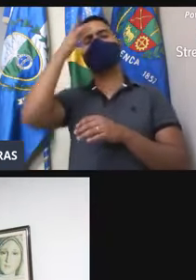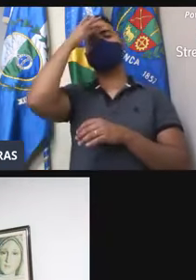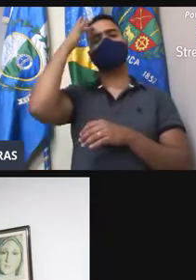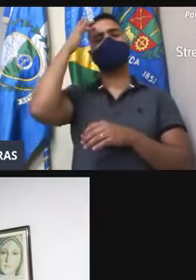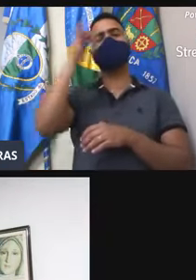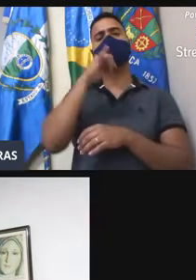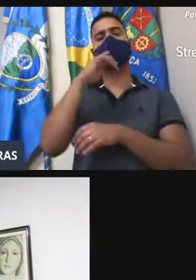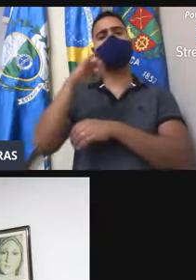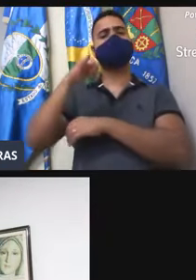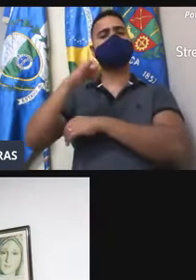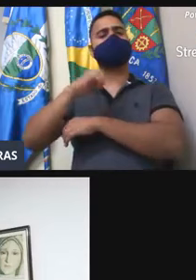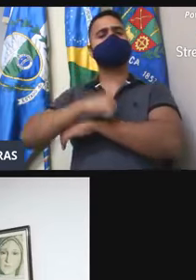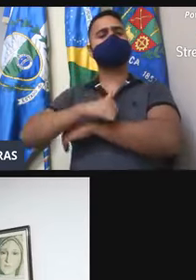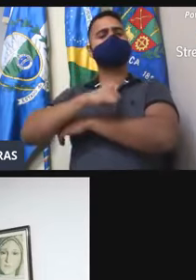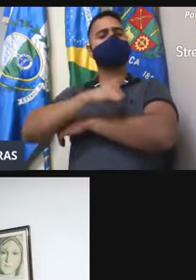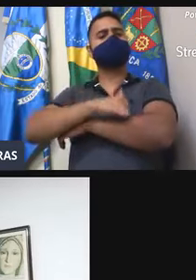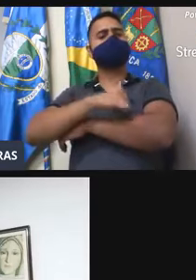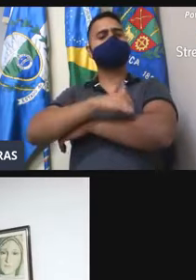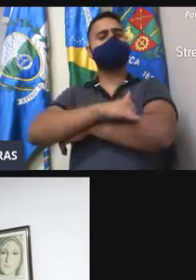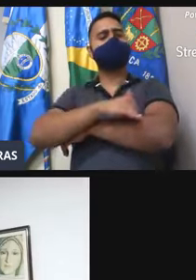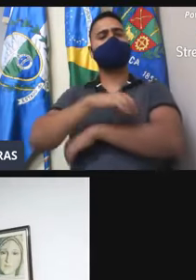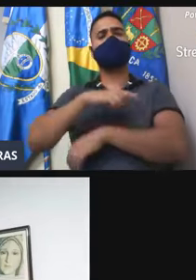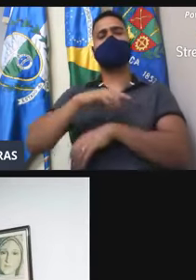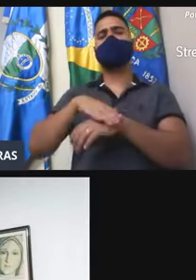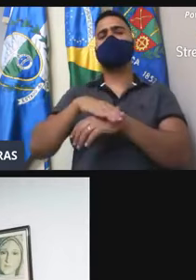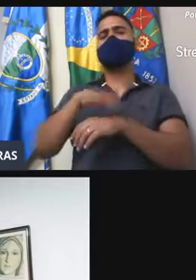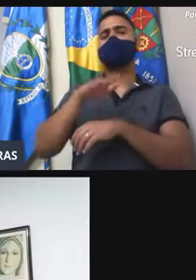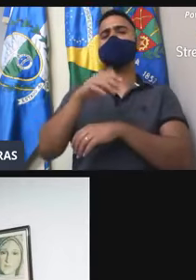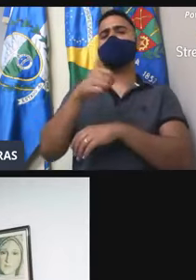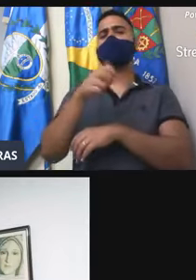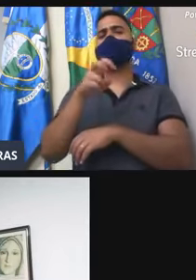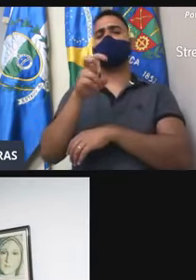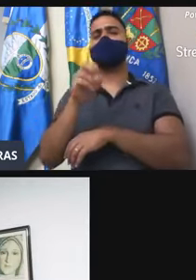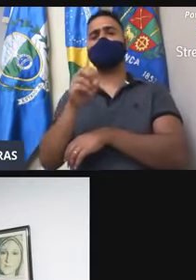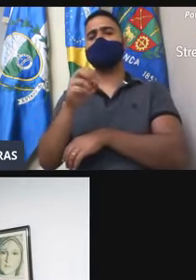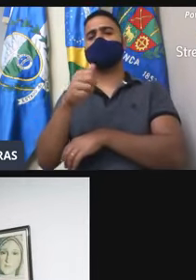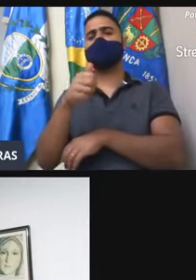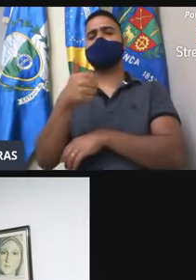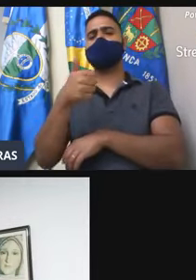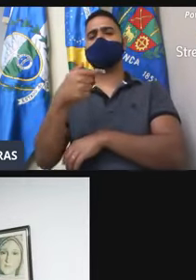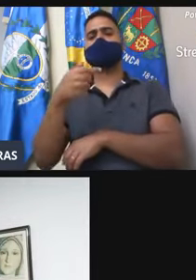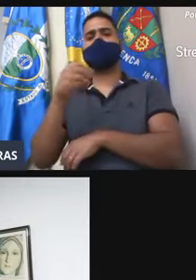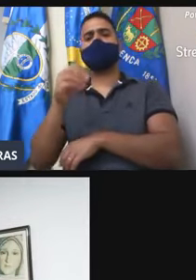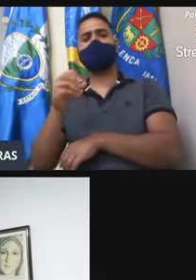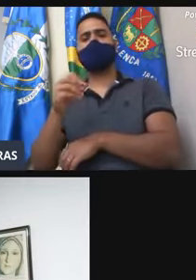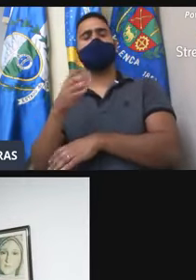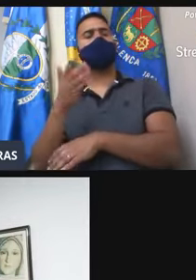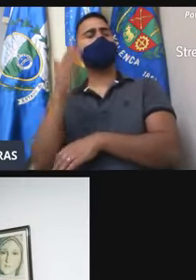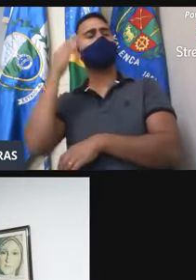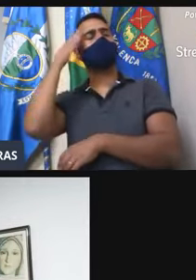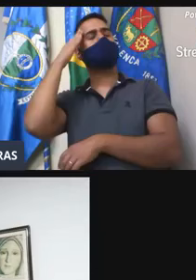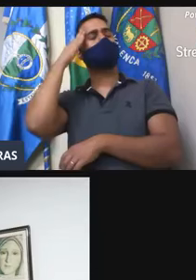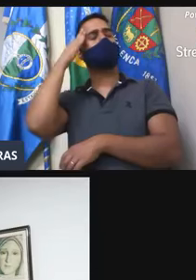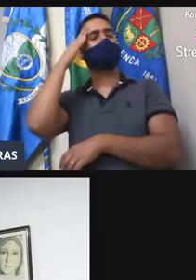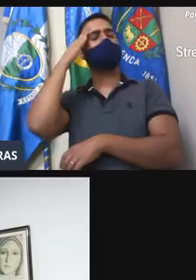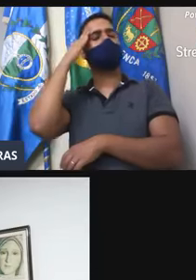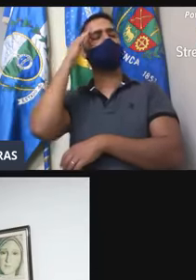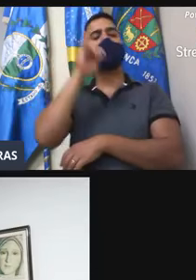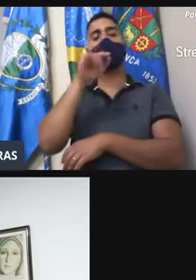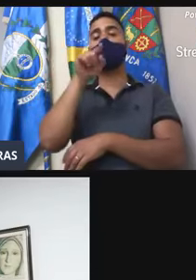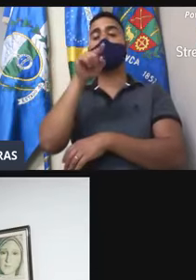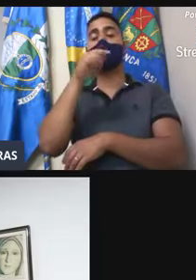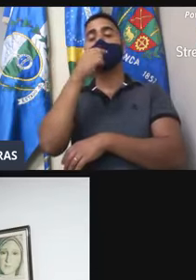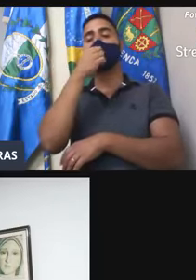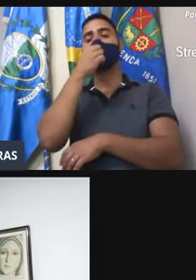obesas, acima de 50, 170 quilos, eu gostaria de saber de Vossa